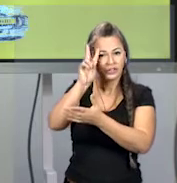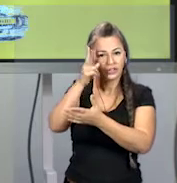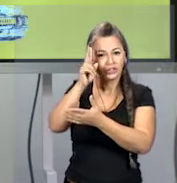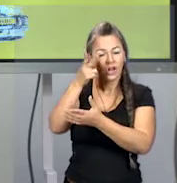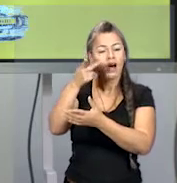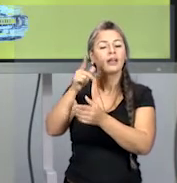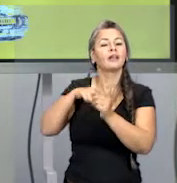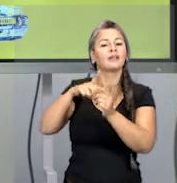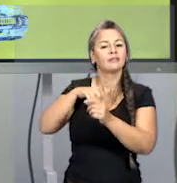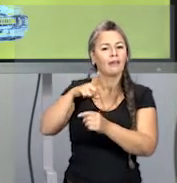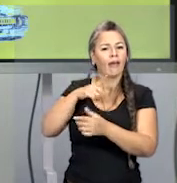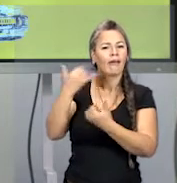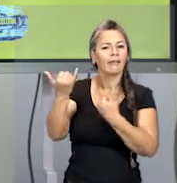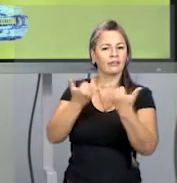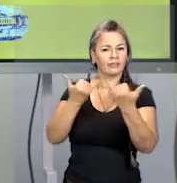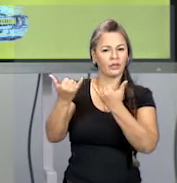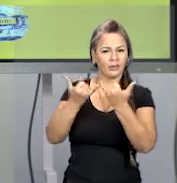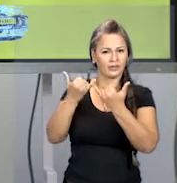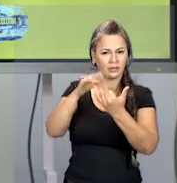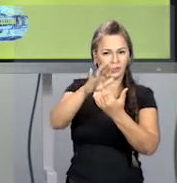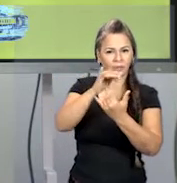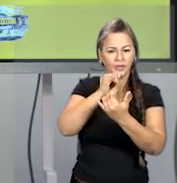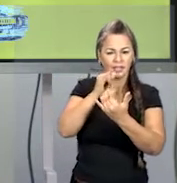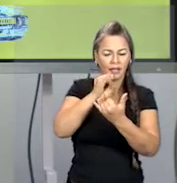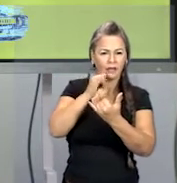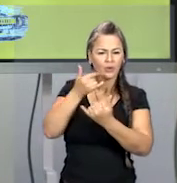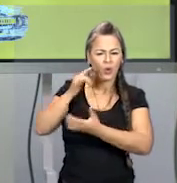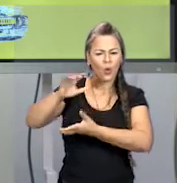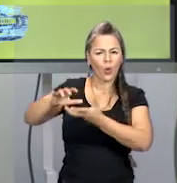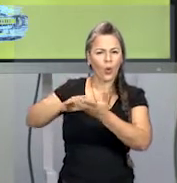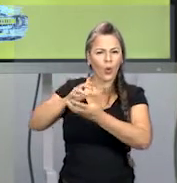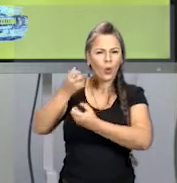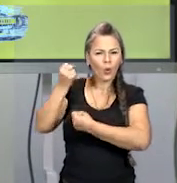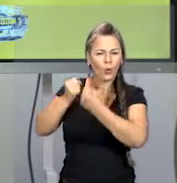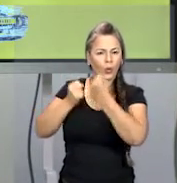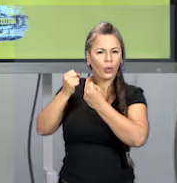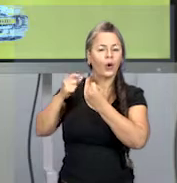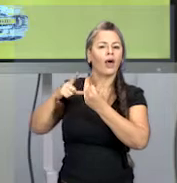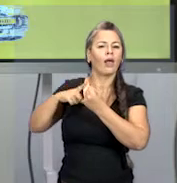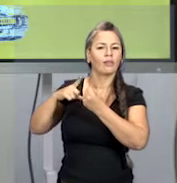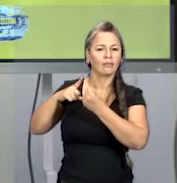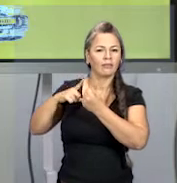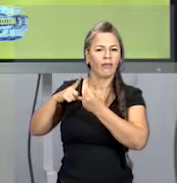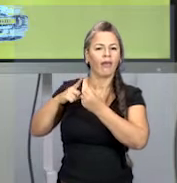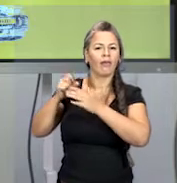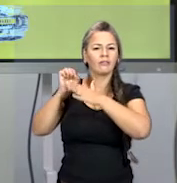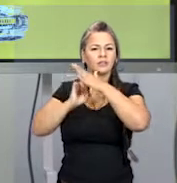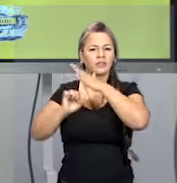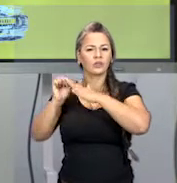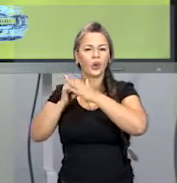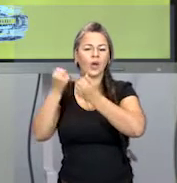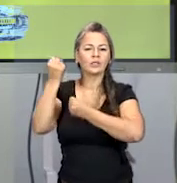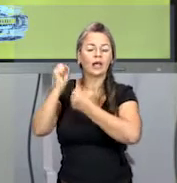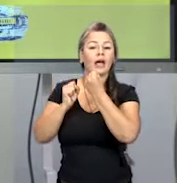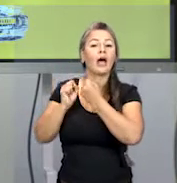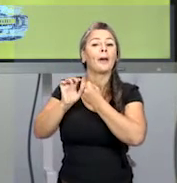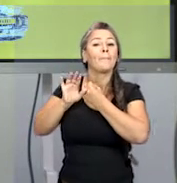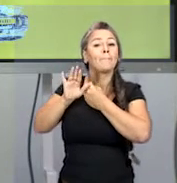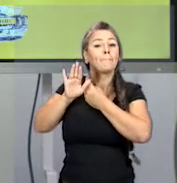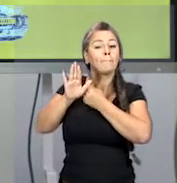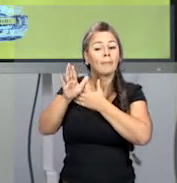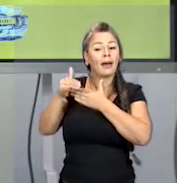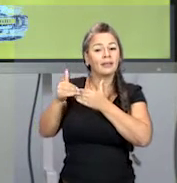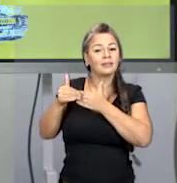máquina a vapor, não foi somente a produção que ficou acelerada, mas a dinâmica das relações sociais também